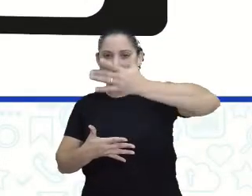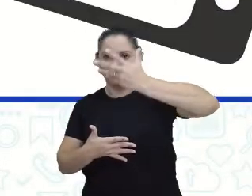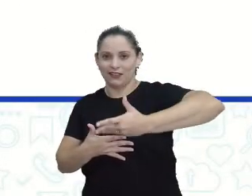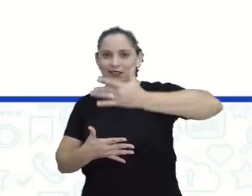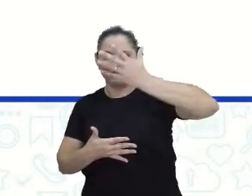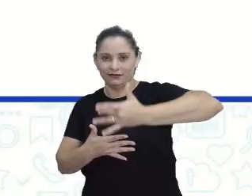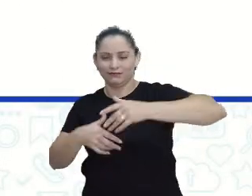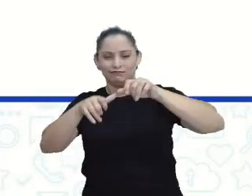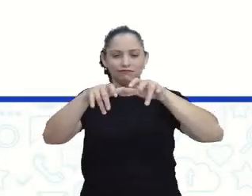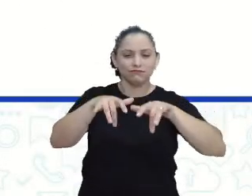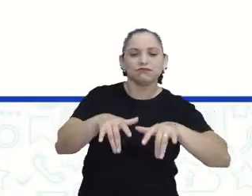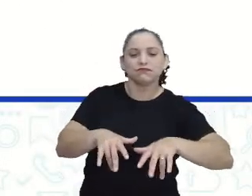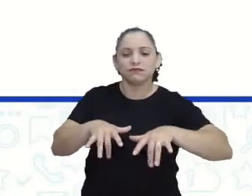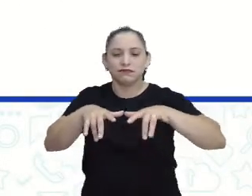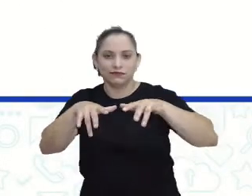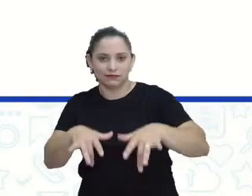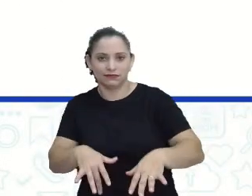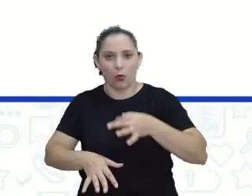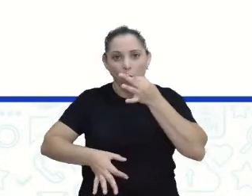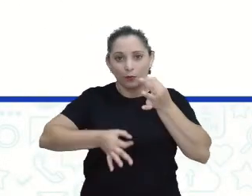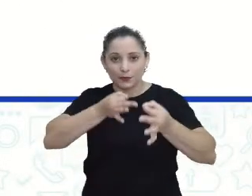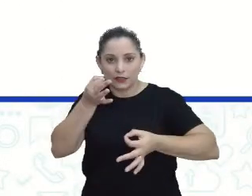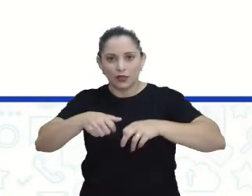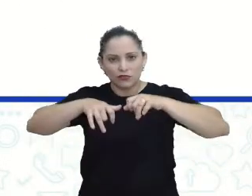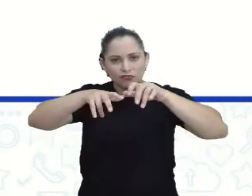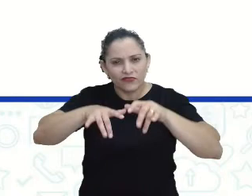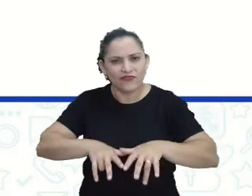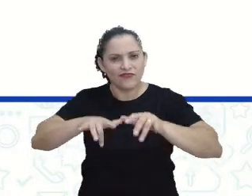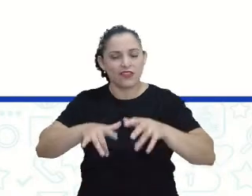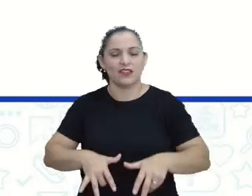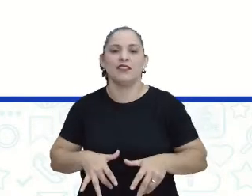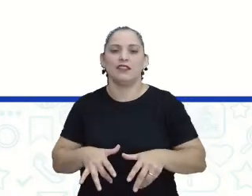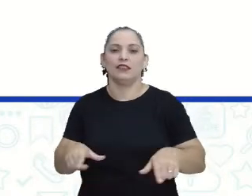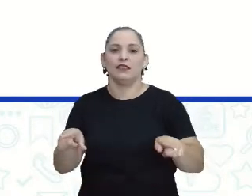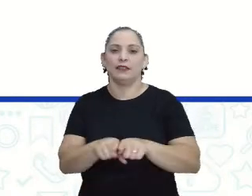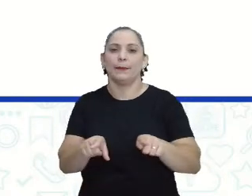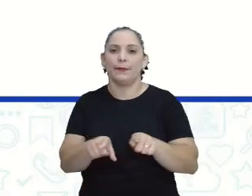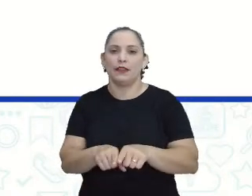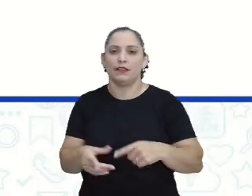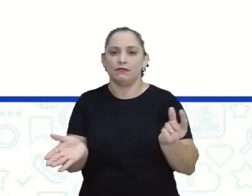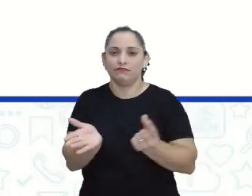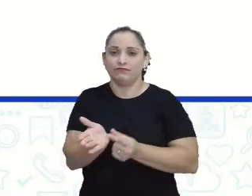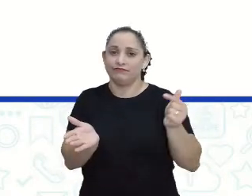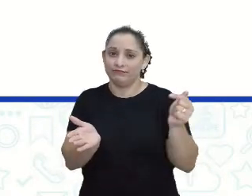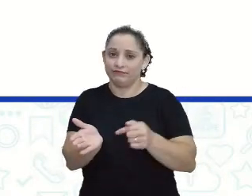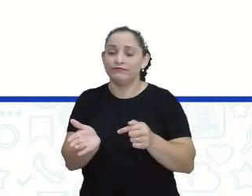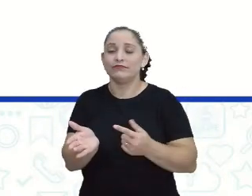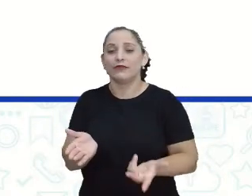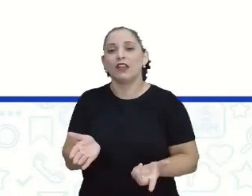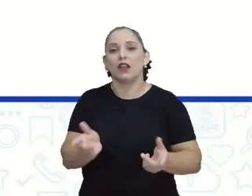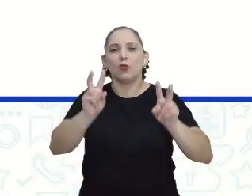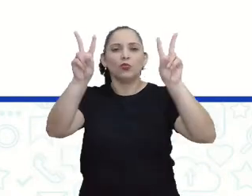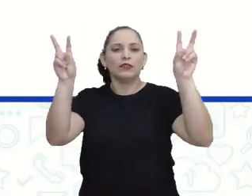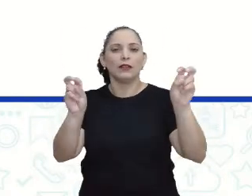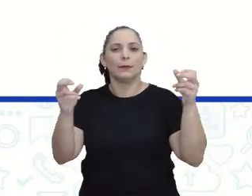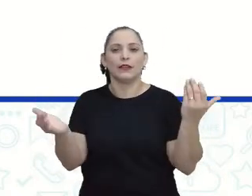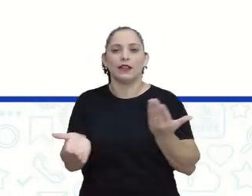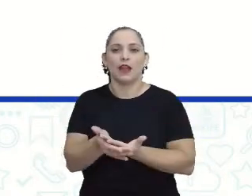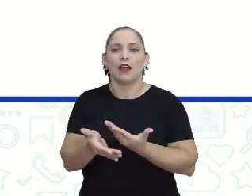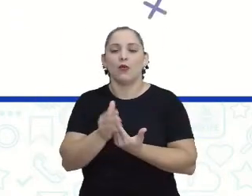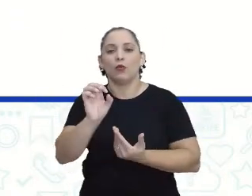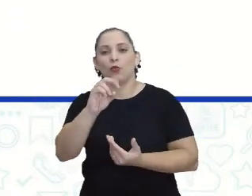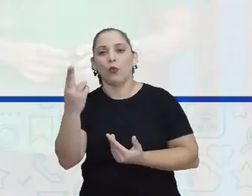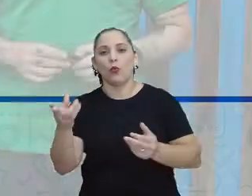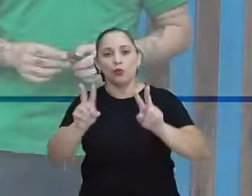estão falando, você também pode mandar aí a sua mensagem sobre o tema da aula ou sobre algum tema que esteja